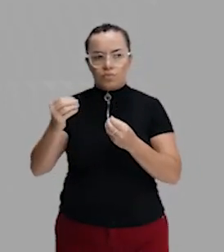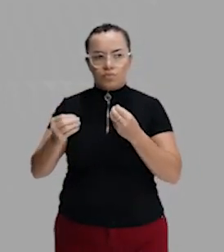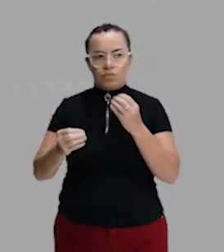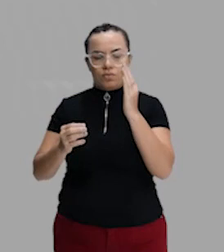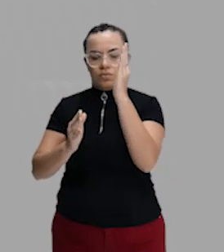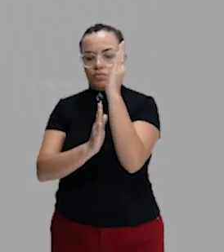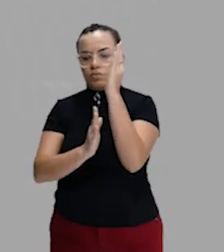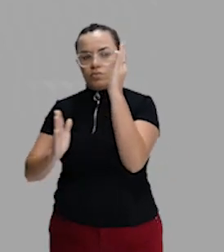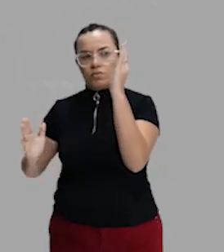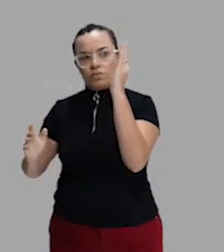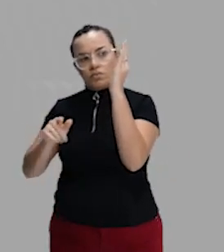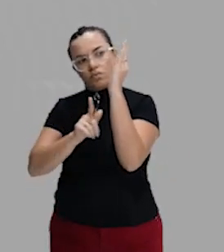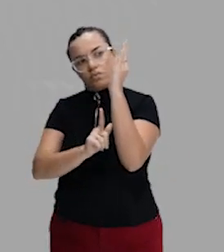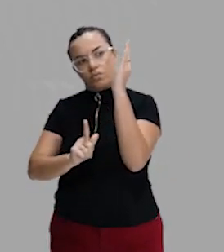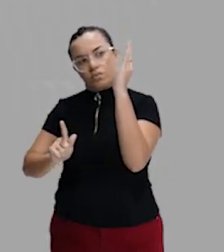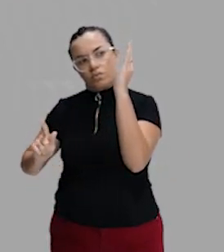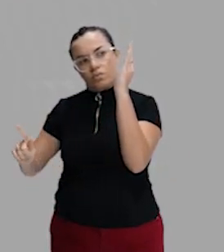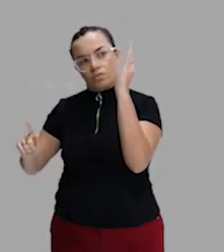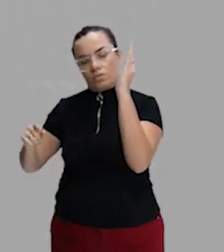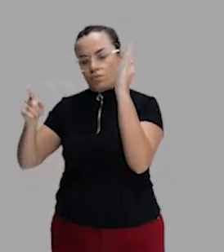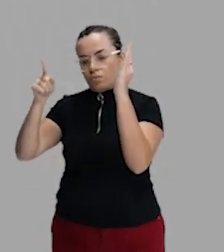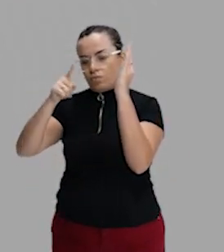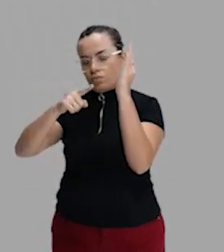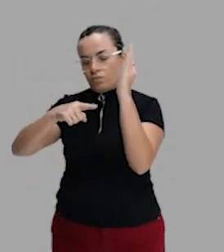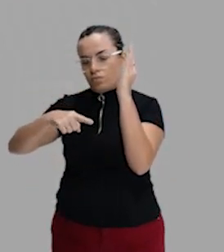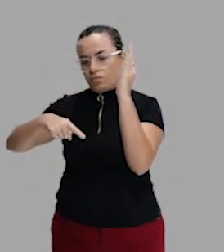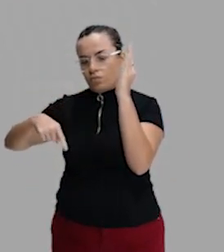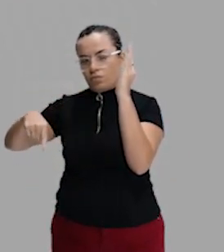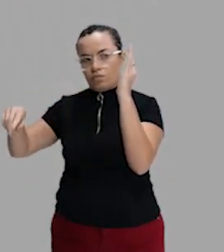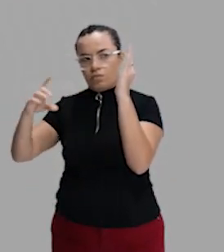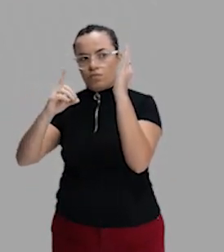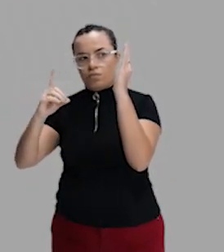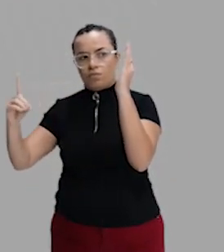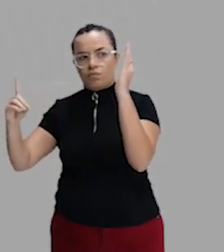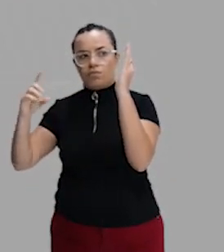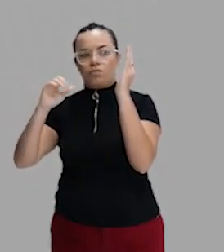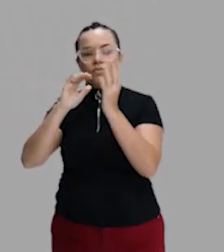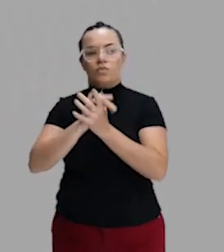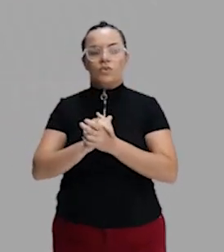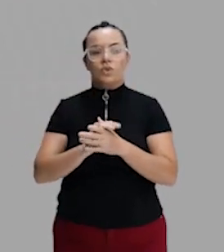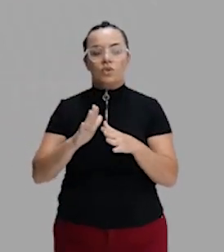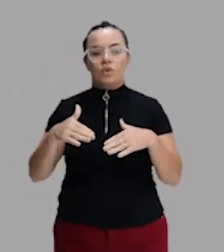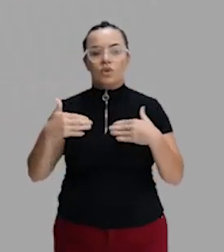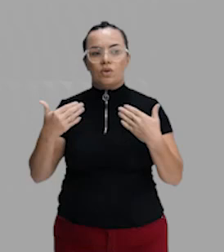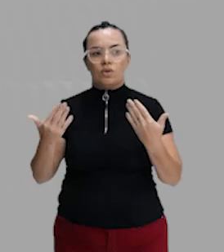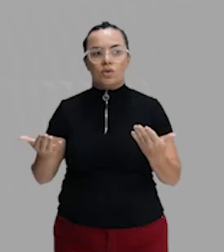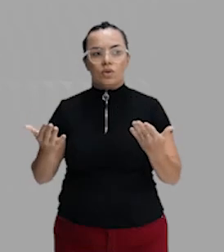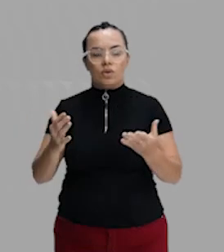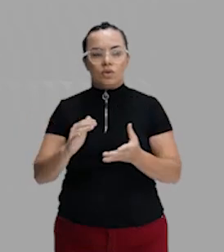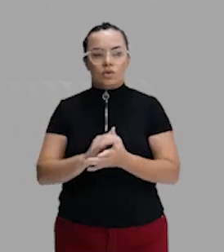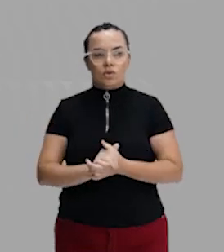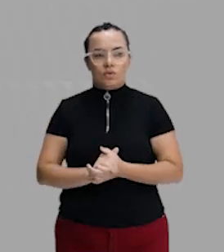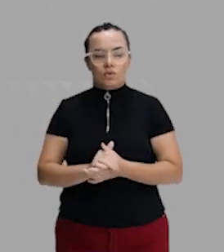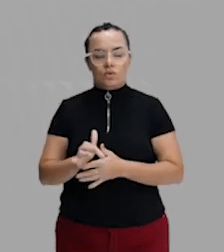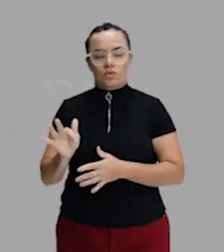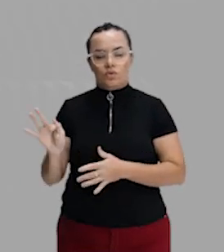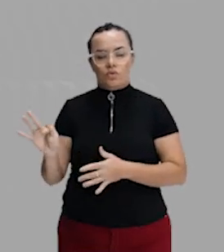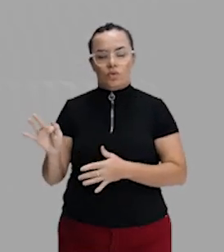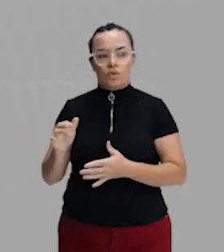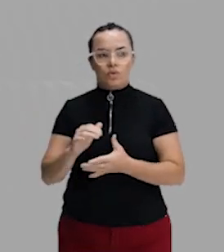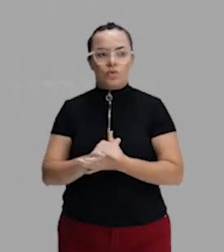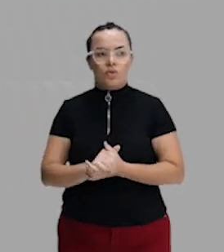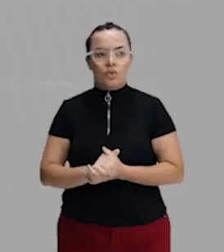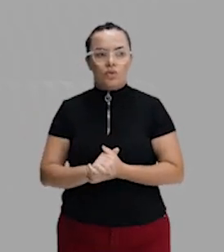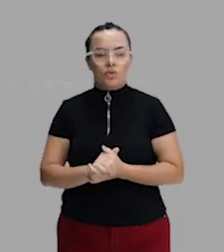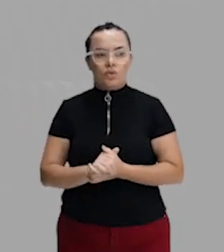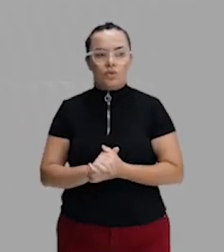nesse sentido. Tá? Então, quais são as coordenadas do foco? Ó, o foco